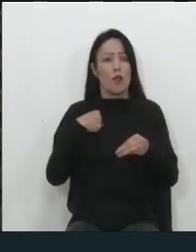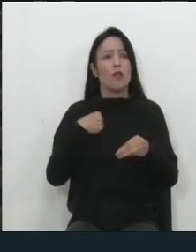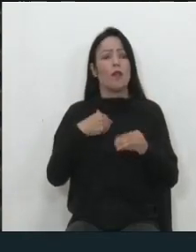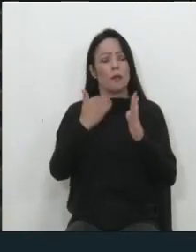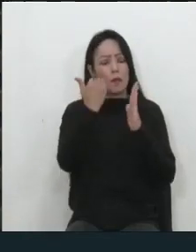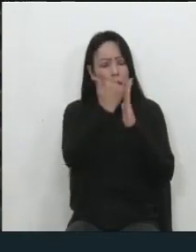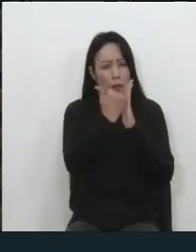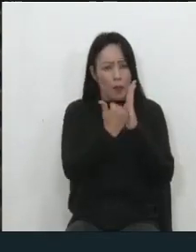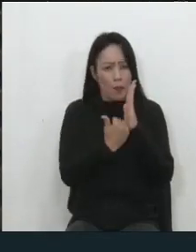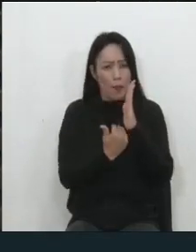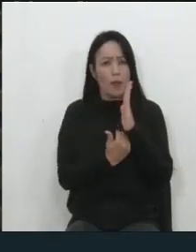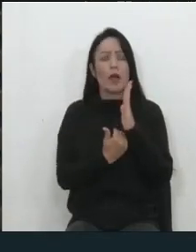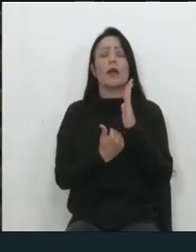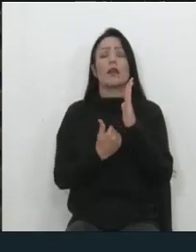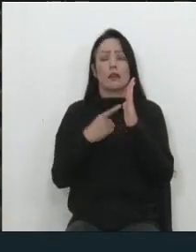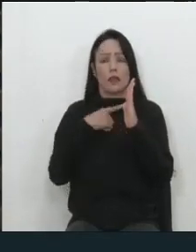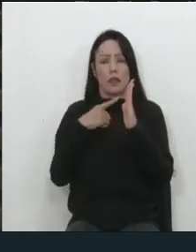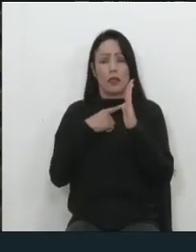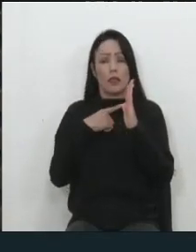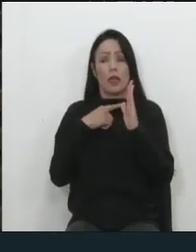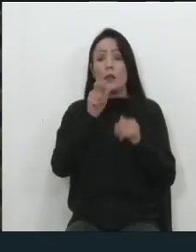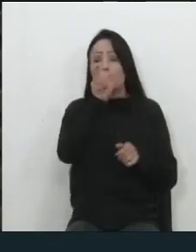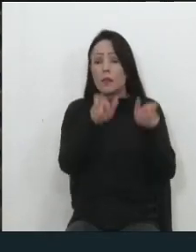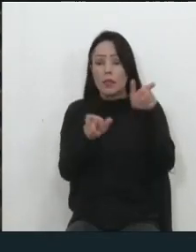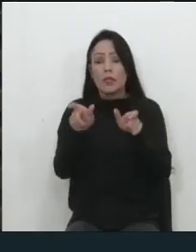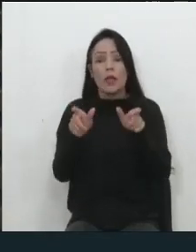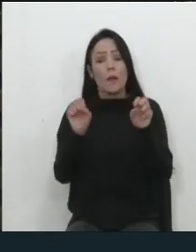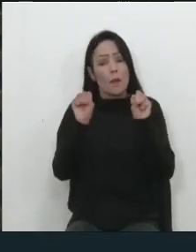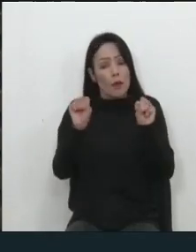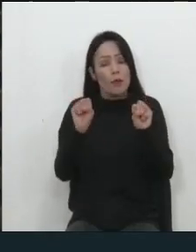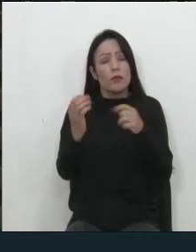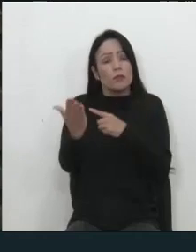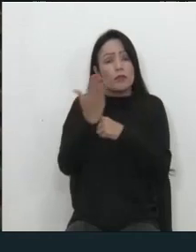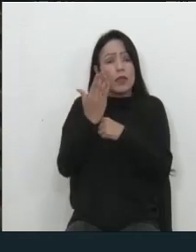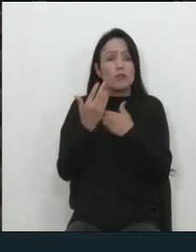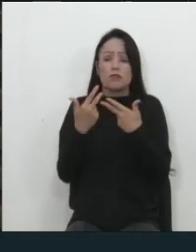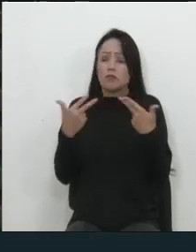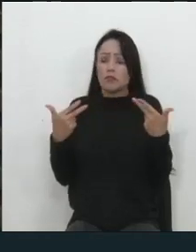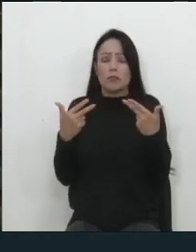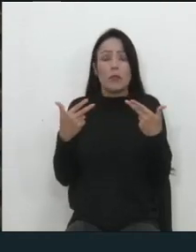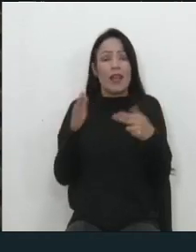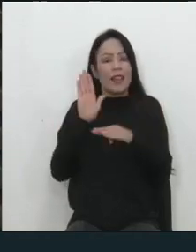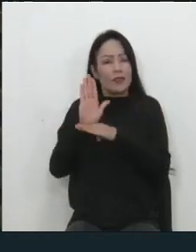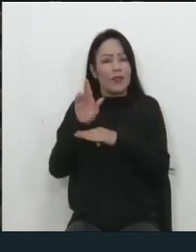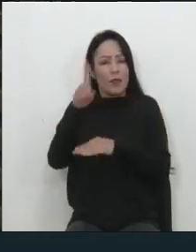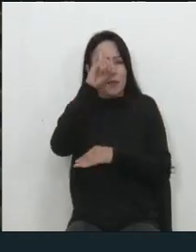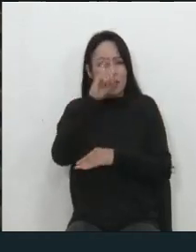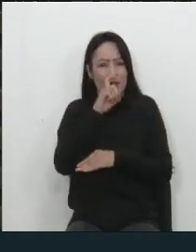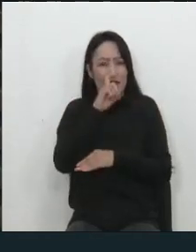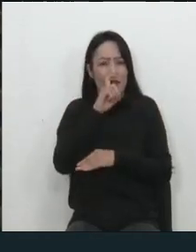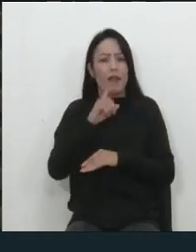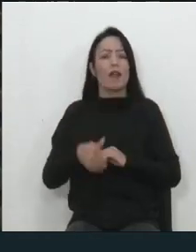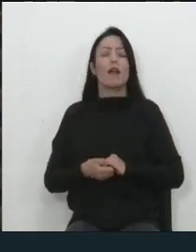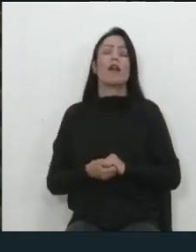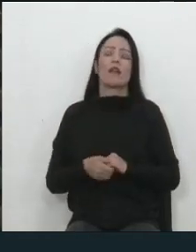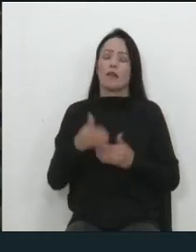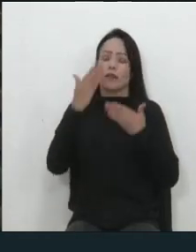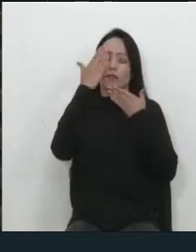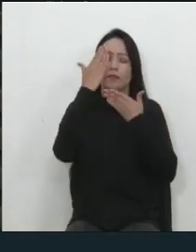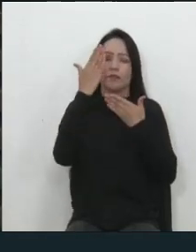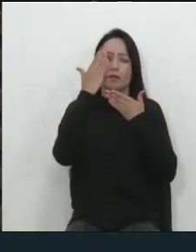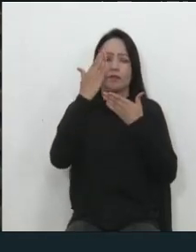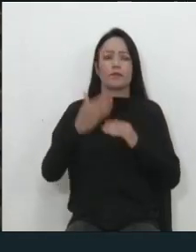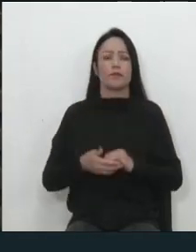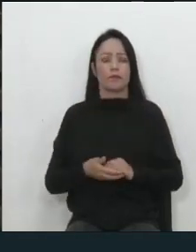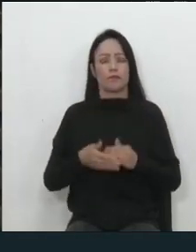lista, quem puder colaborar e ajudar com alguma coisa para o Hospital Estela Maris, eu agradeceria muito.